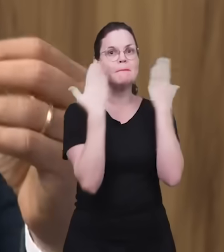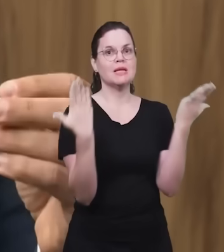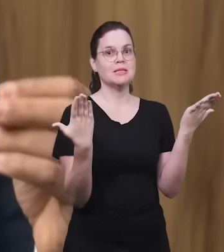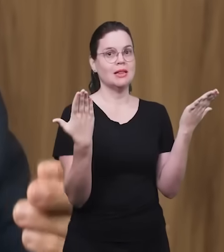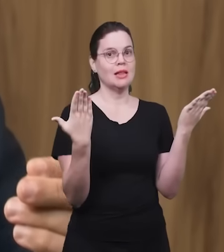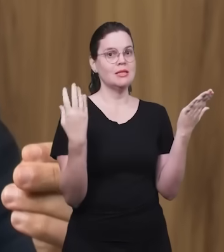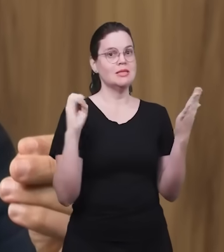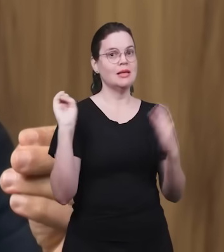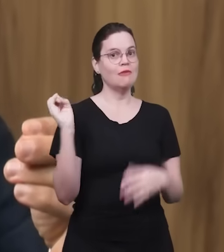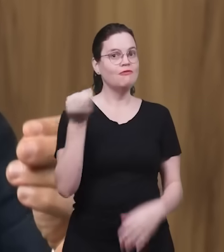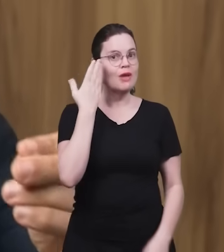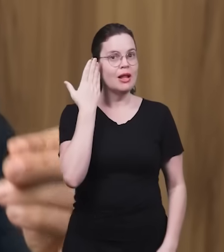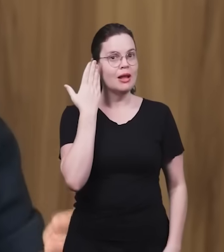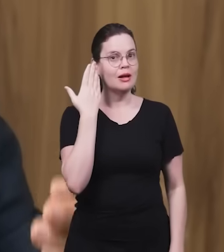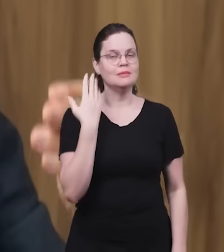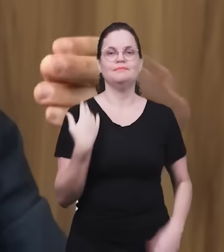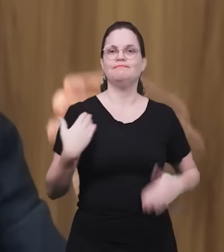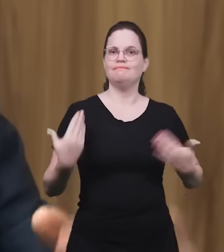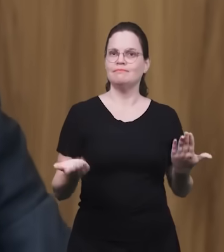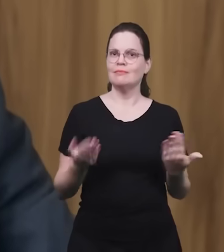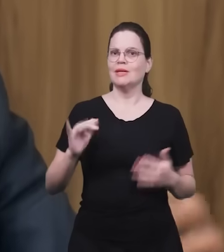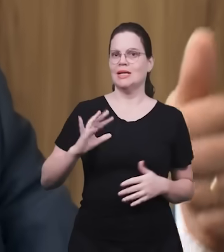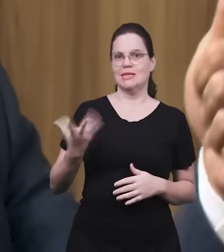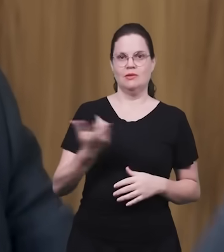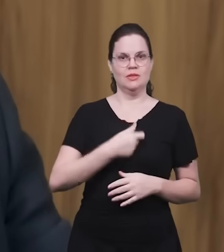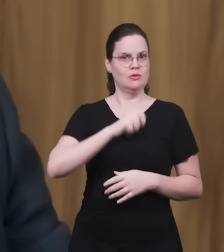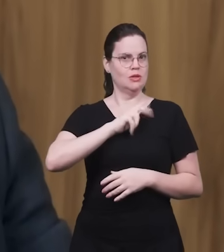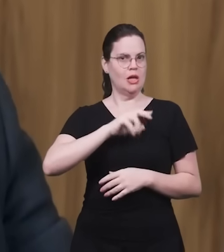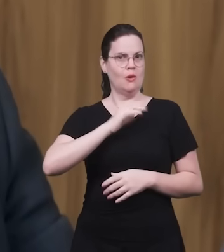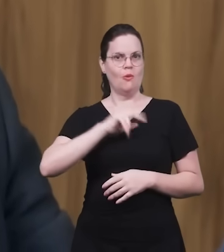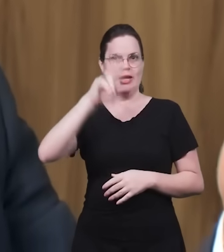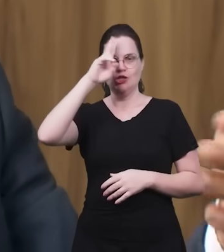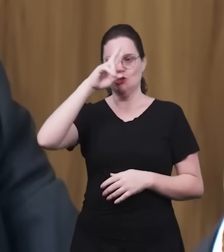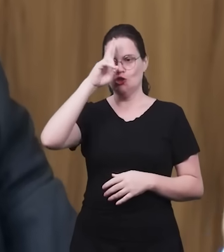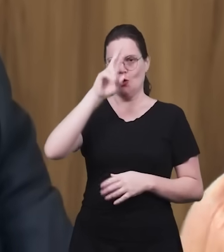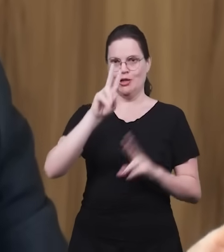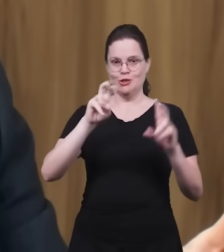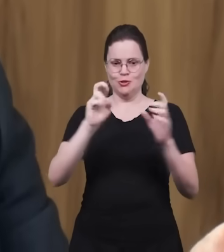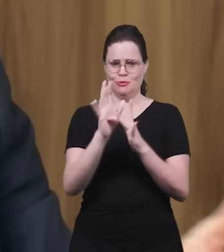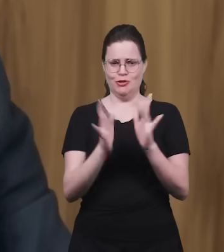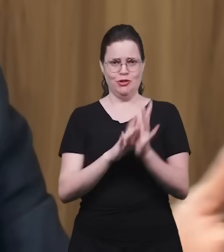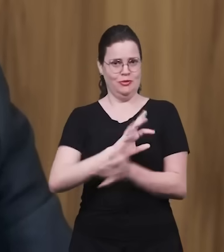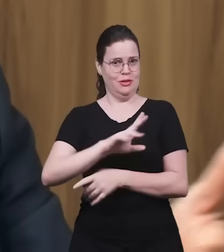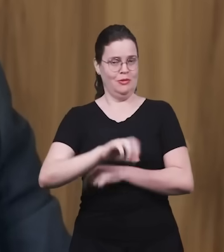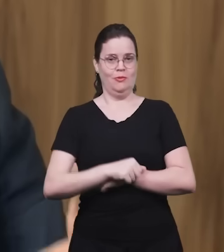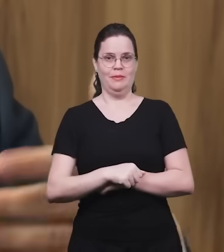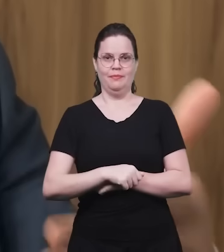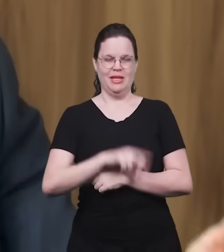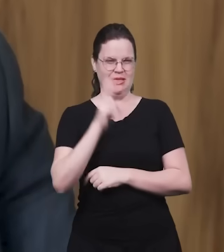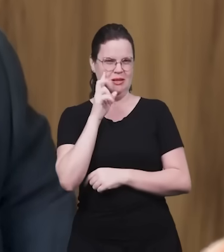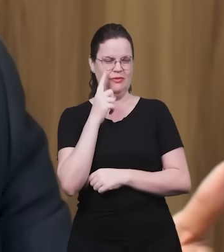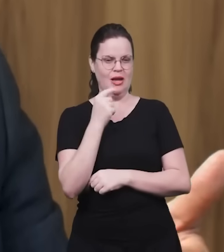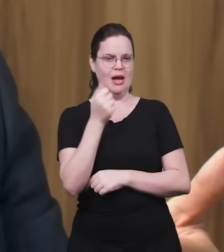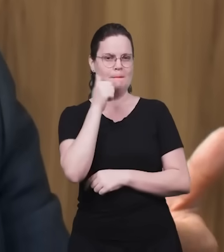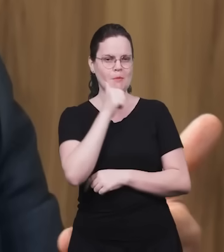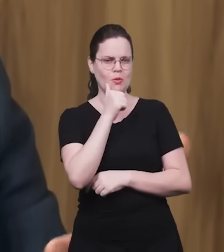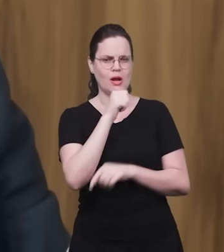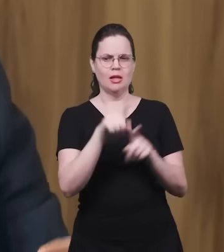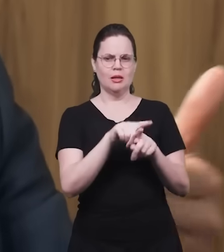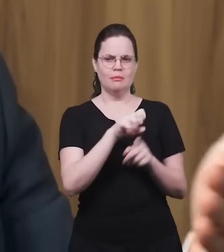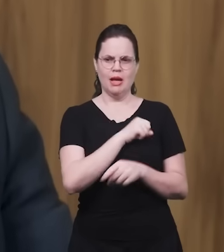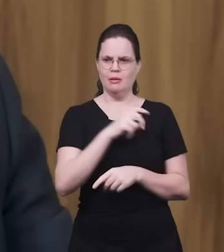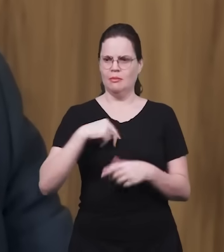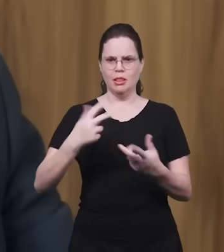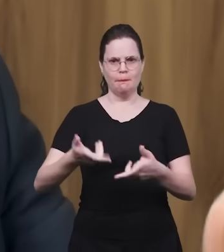a salvação, ela não é um conhecimento histórico de Jesus. Perceba que os apóstolos ali, as mulheres, elas